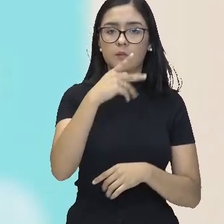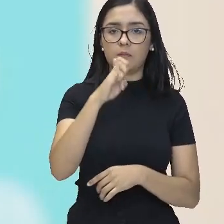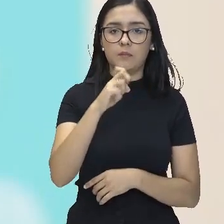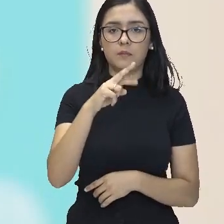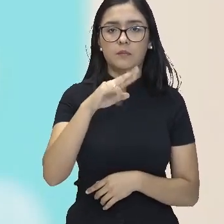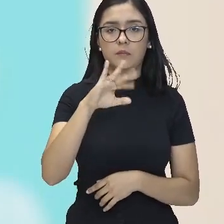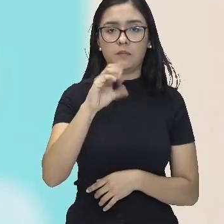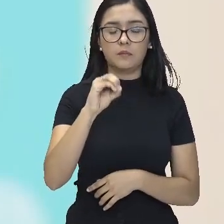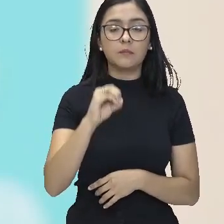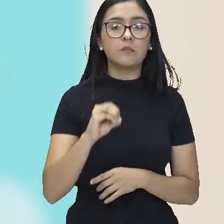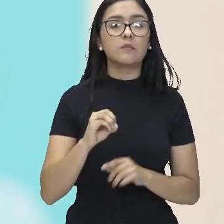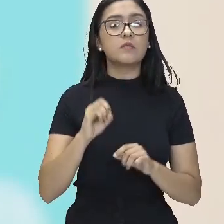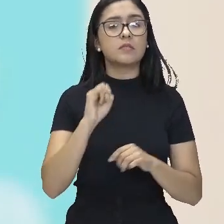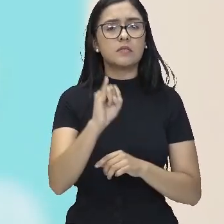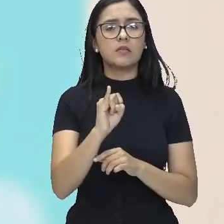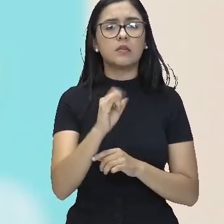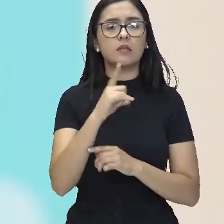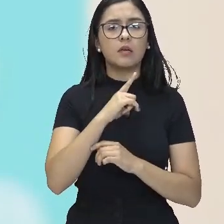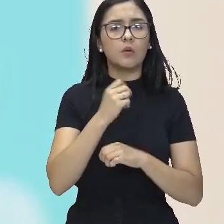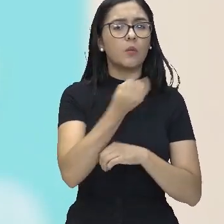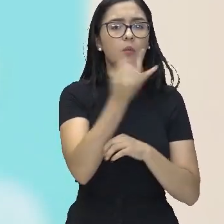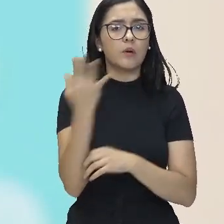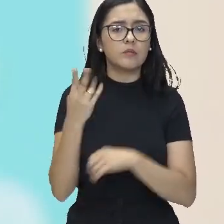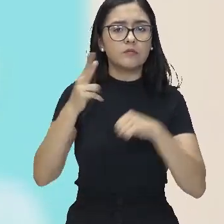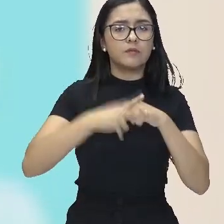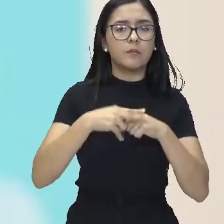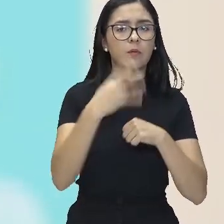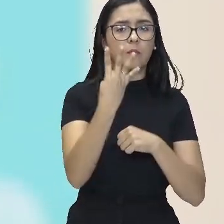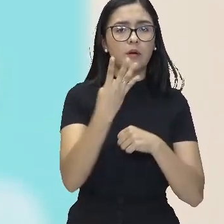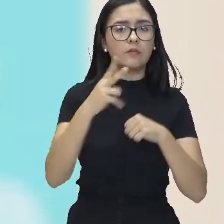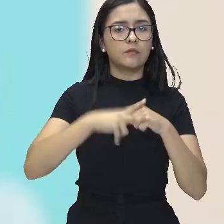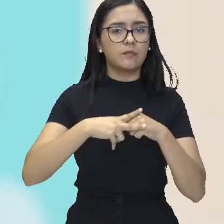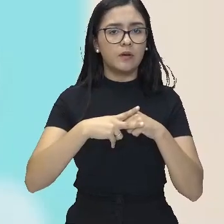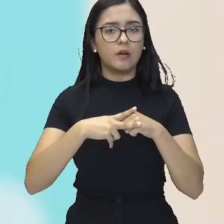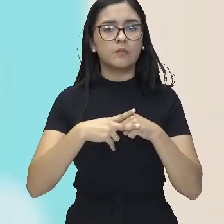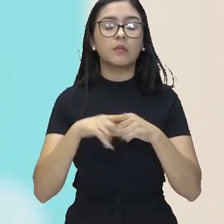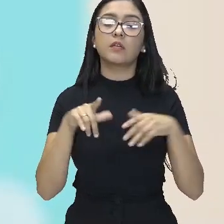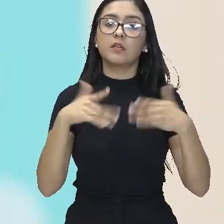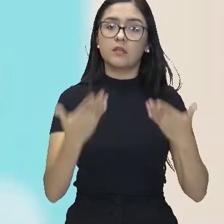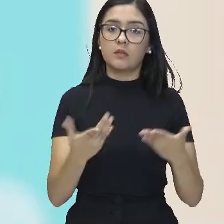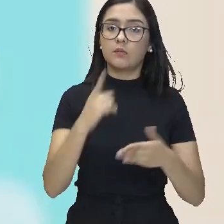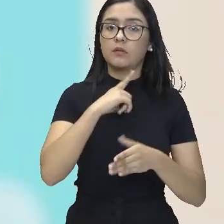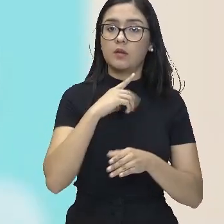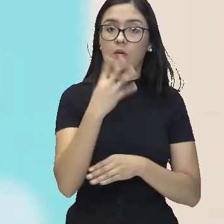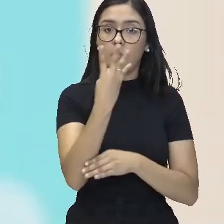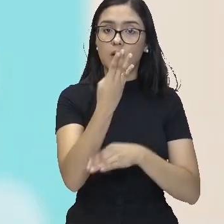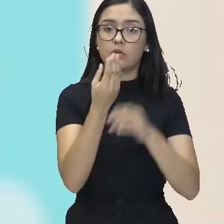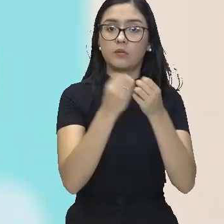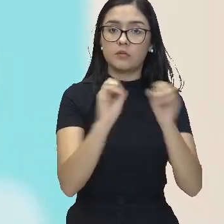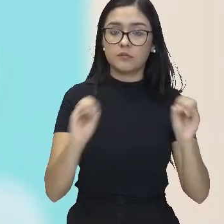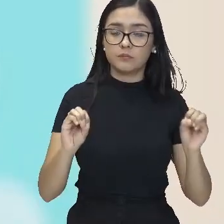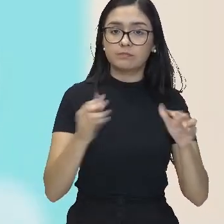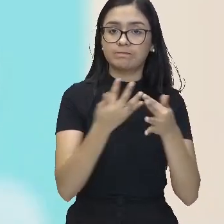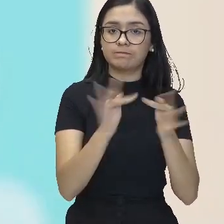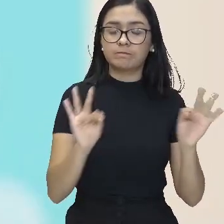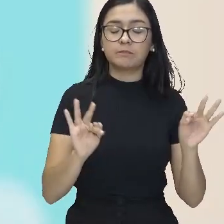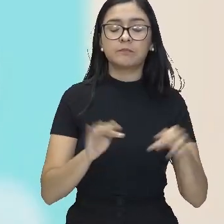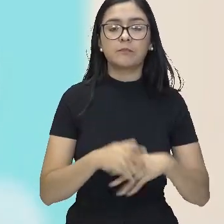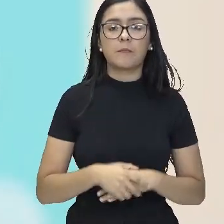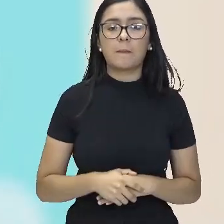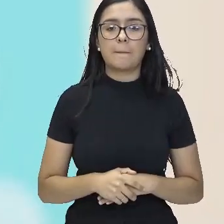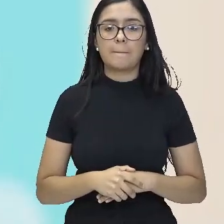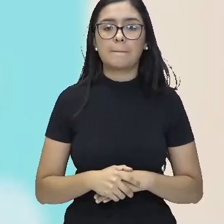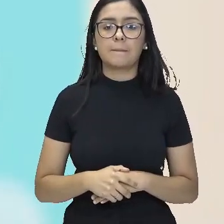vou ver se naquele período, quantos verbos? Tenho 4, então eu vou ter 4 orações. Eu